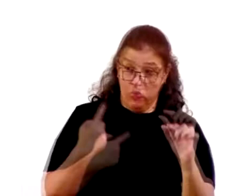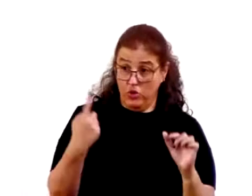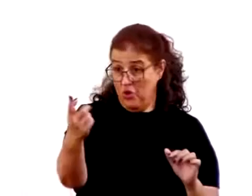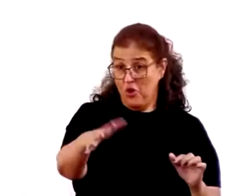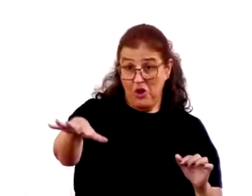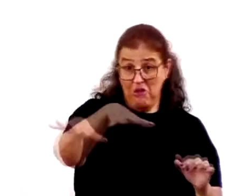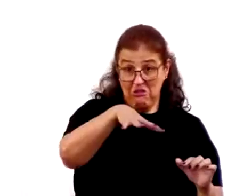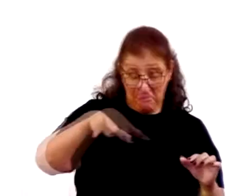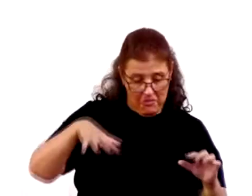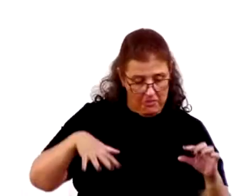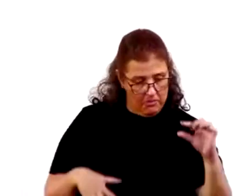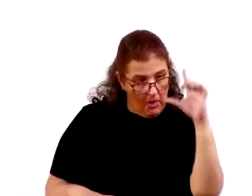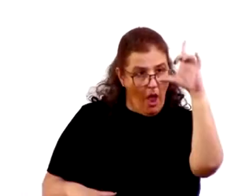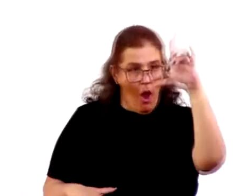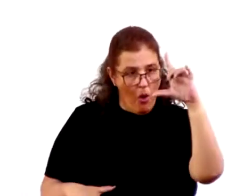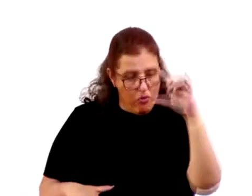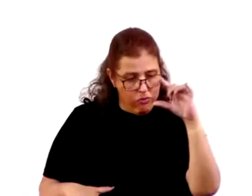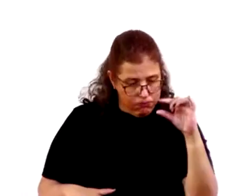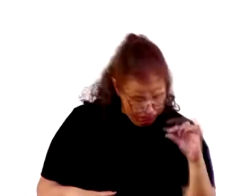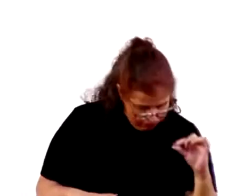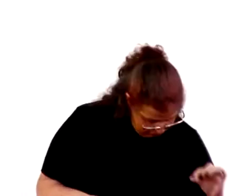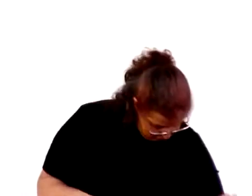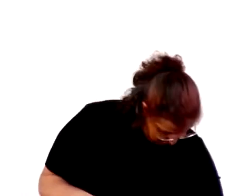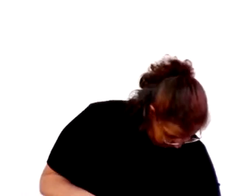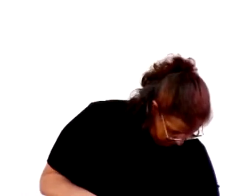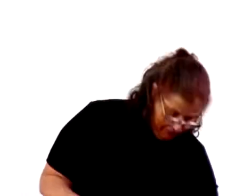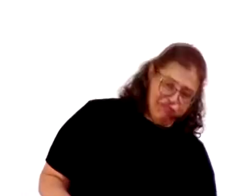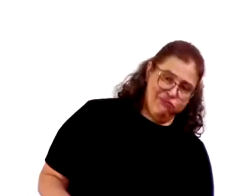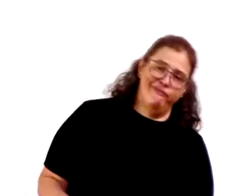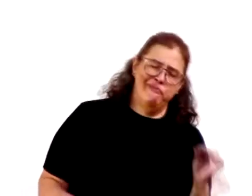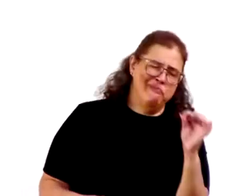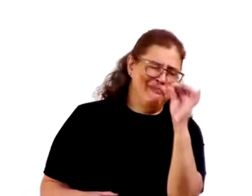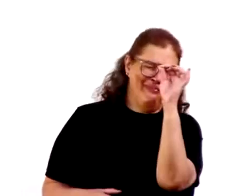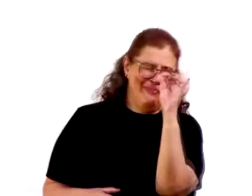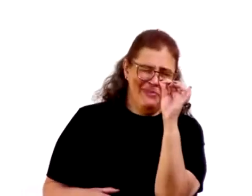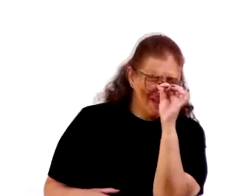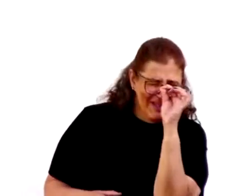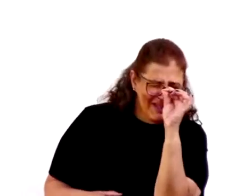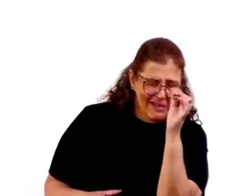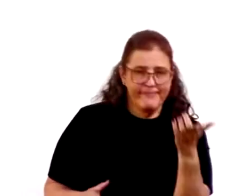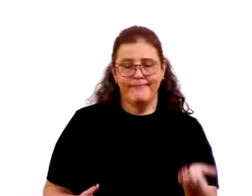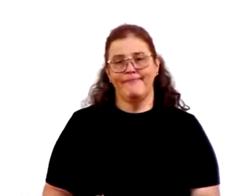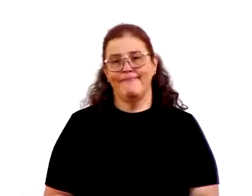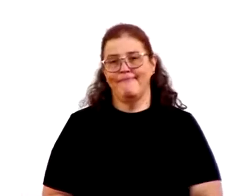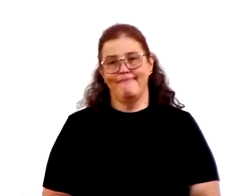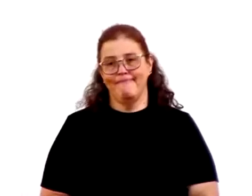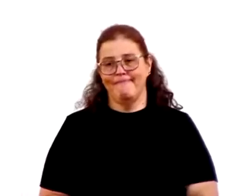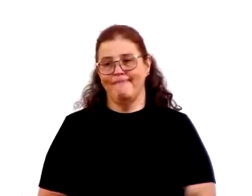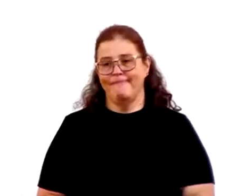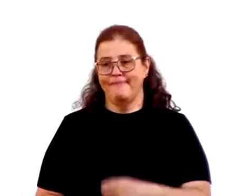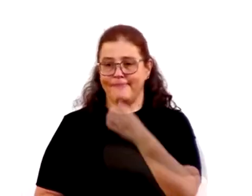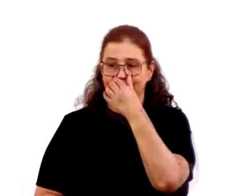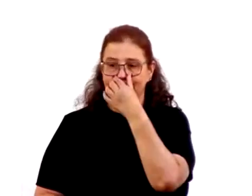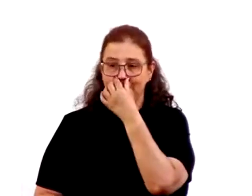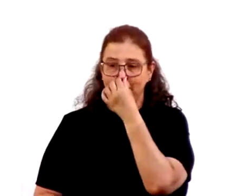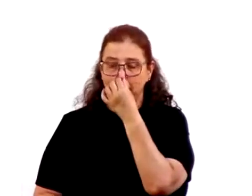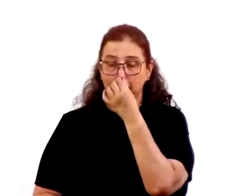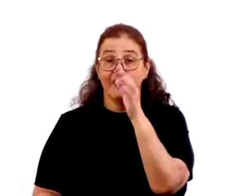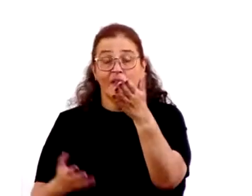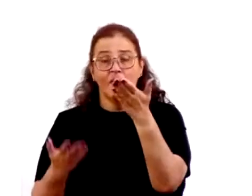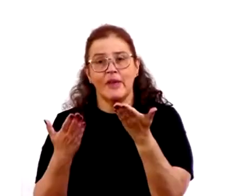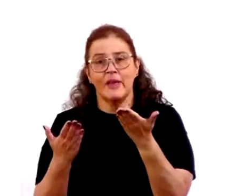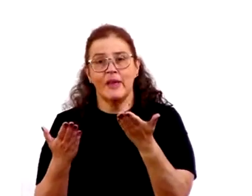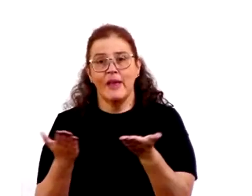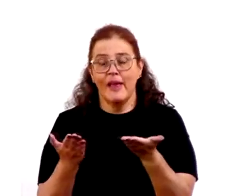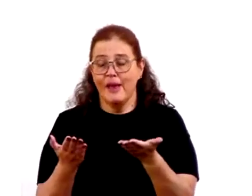Então aqui já as crianças começam a perceber, eu gostaria que elas percebessem a majestade de Deus,